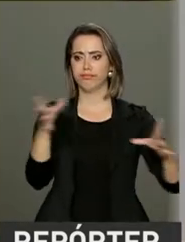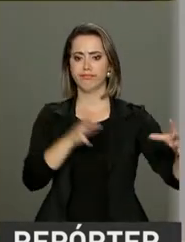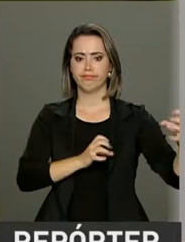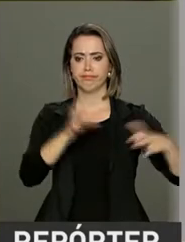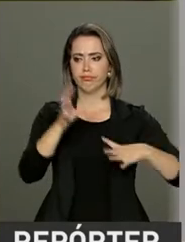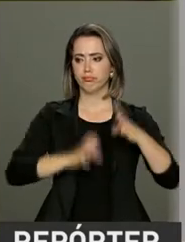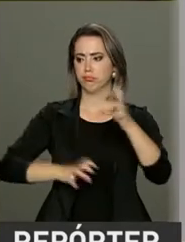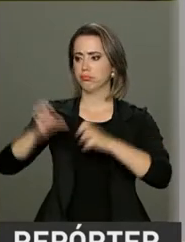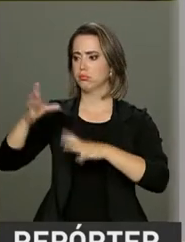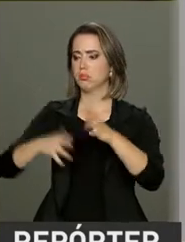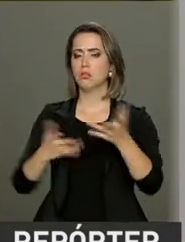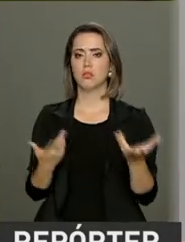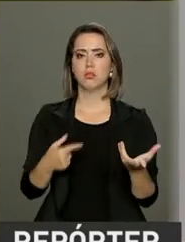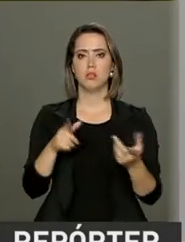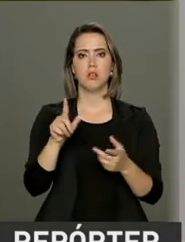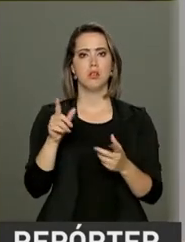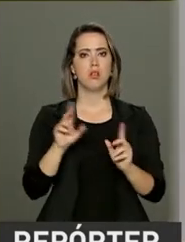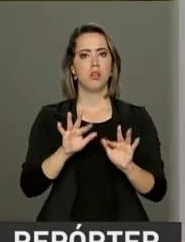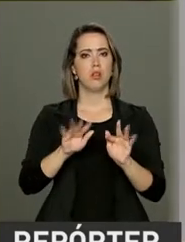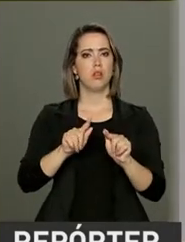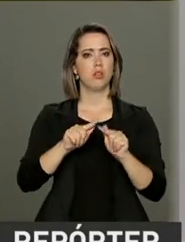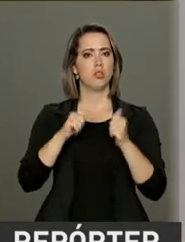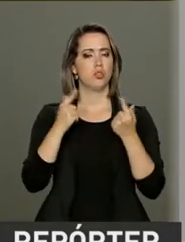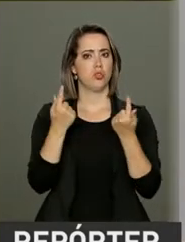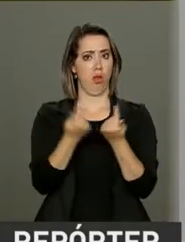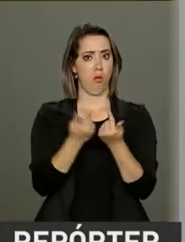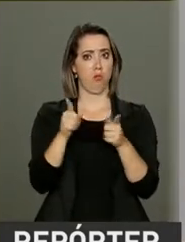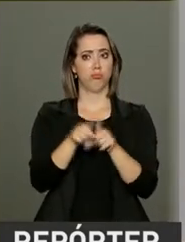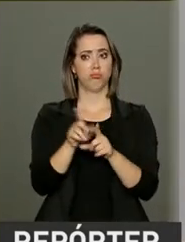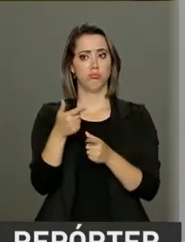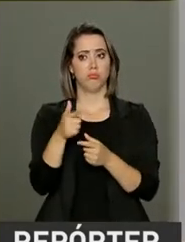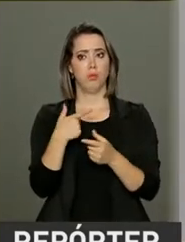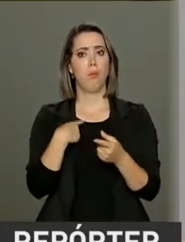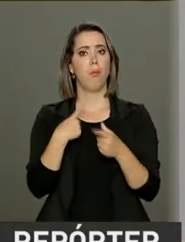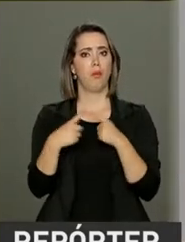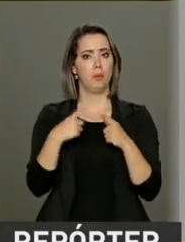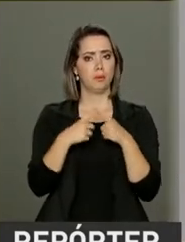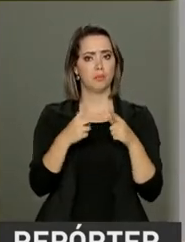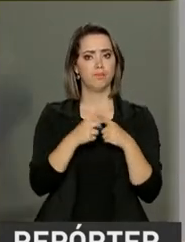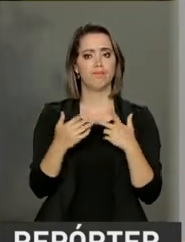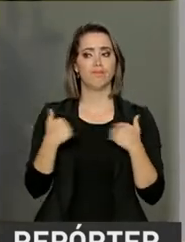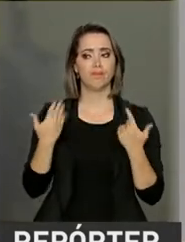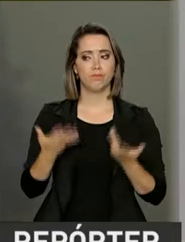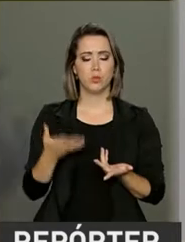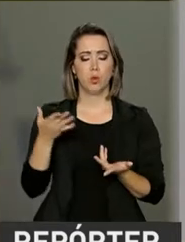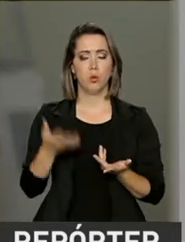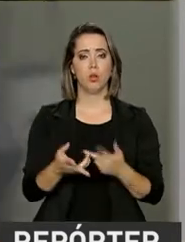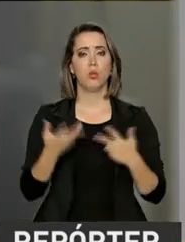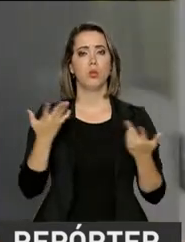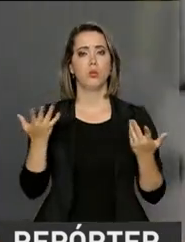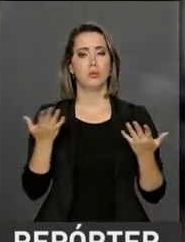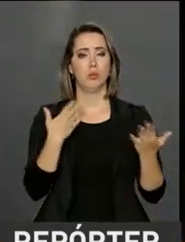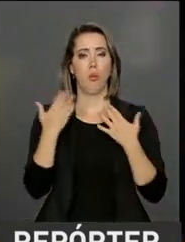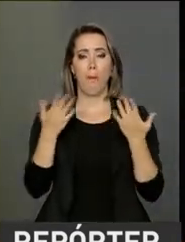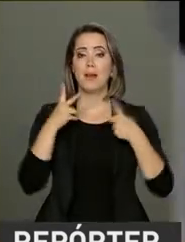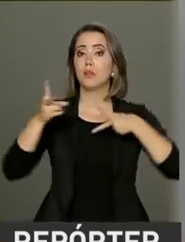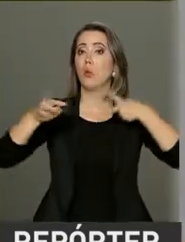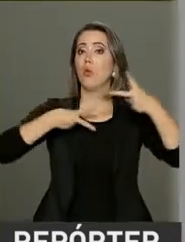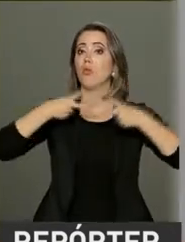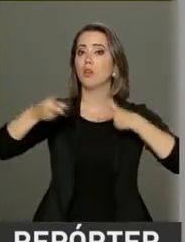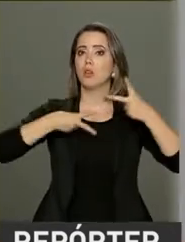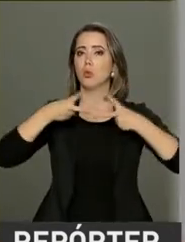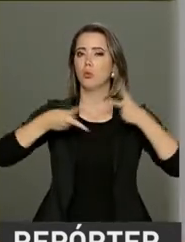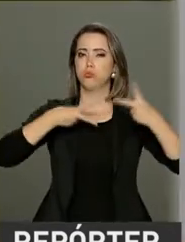efervescência geopolítica não dão sinais de ceder. Portanto, estes fortíssimos ventos de